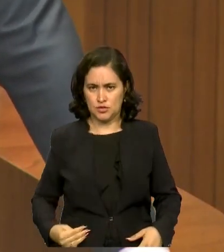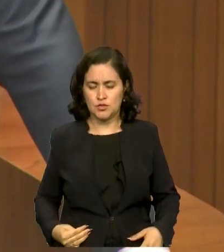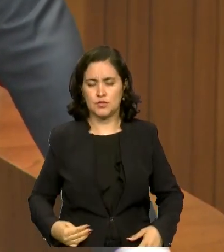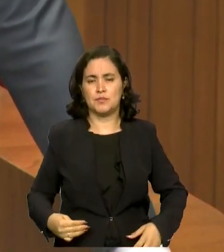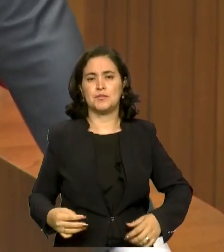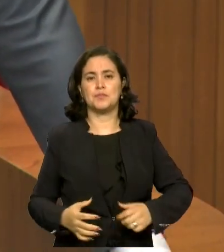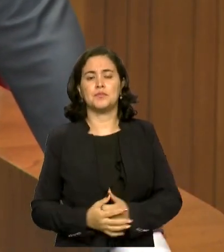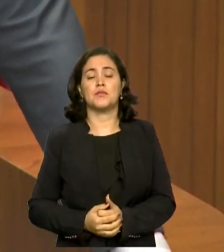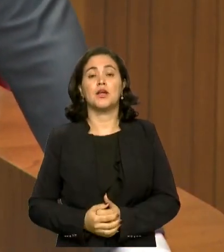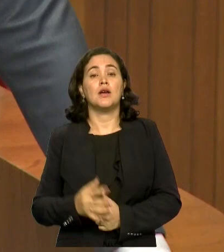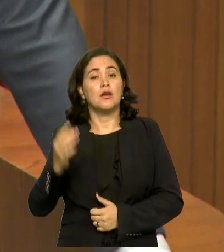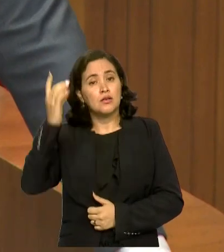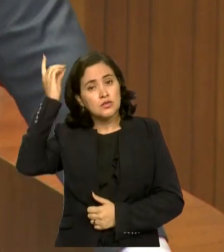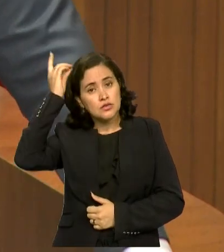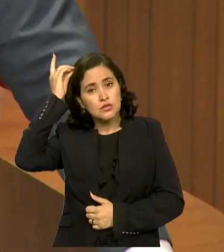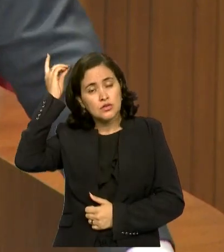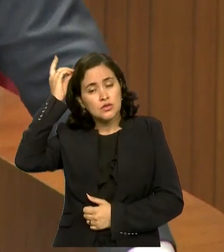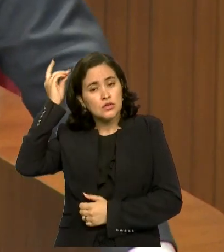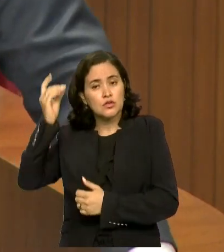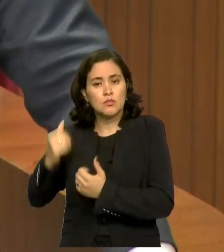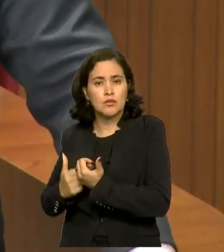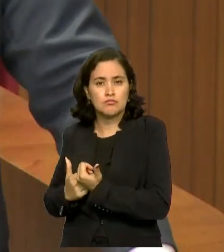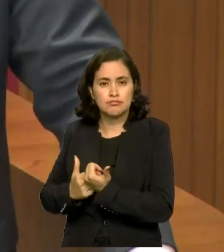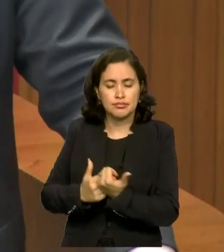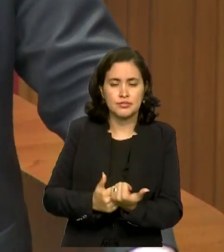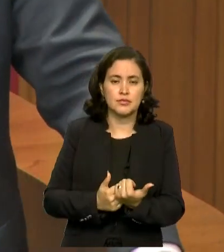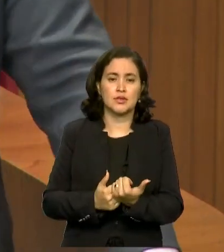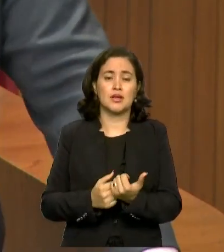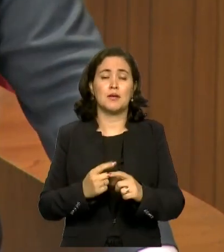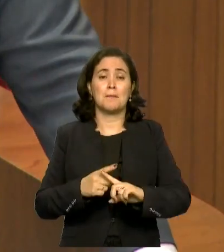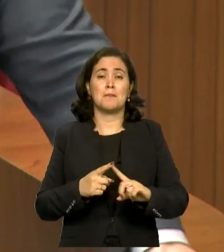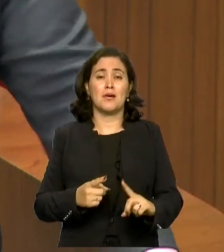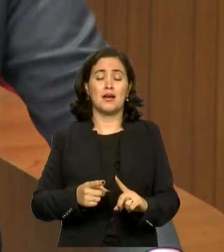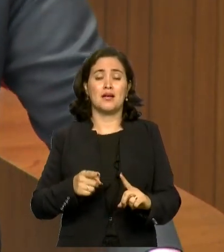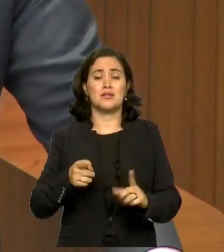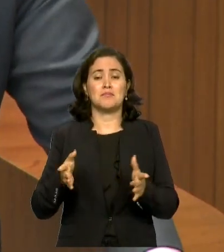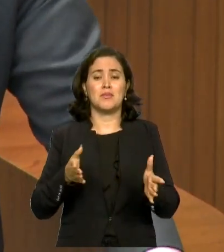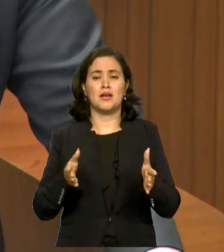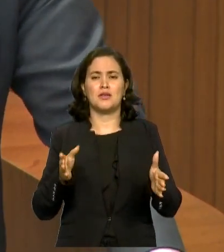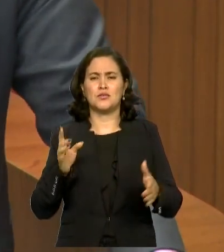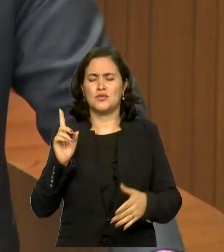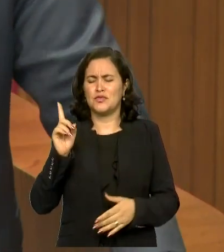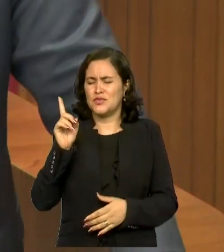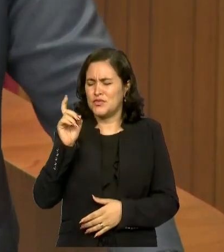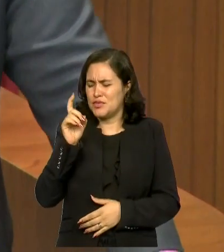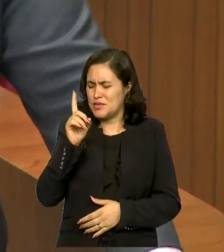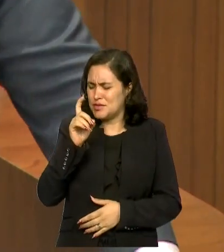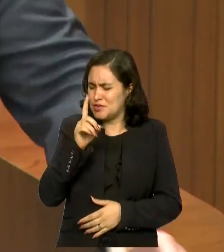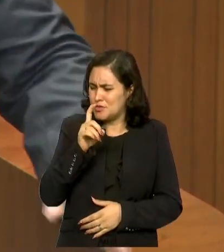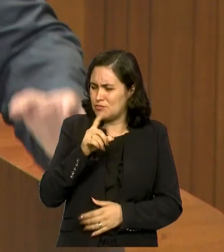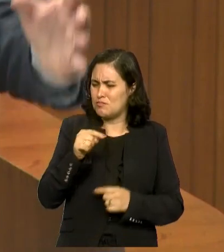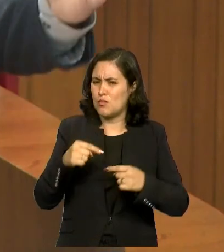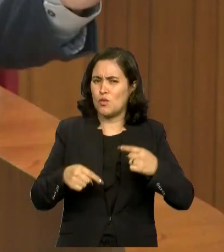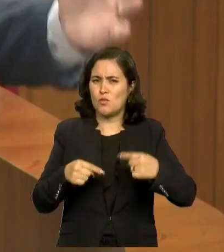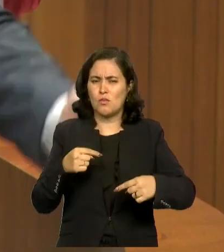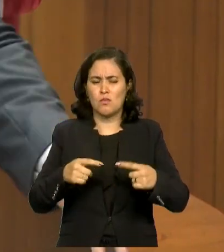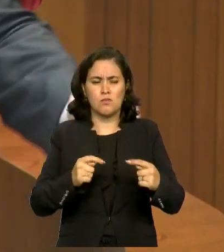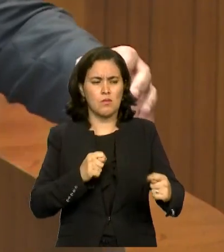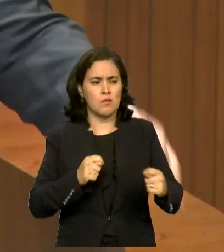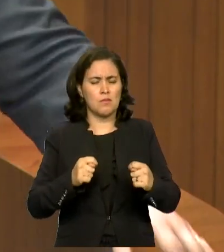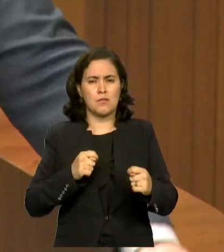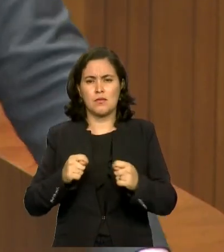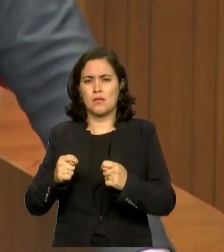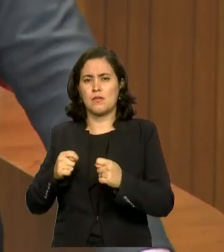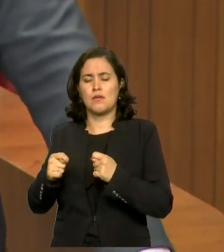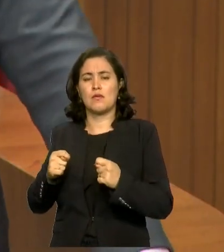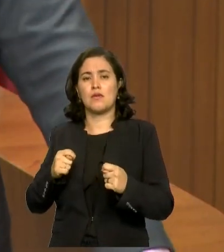ajudou. Mas, naquele momento, o país atravessava uma grave crise política e econômica em que se tentava caçar